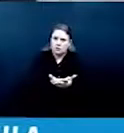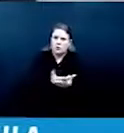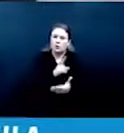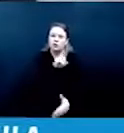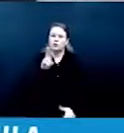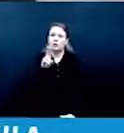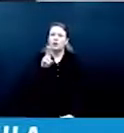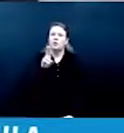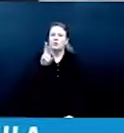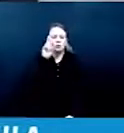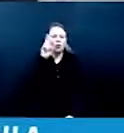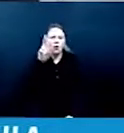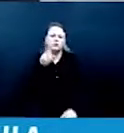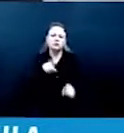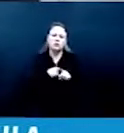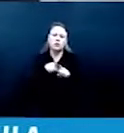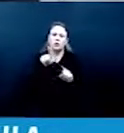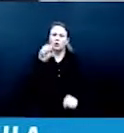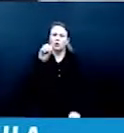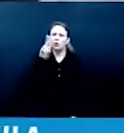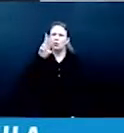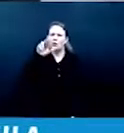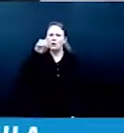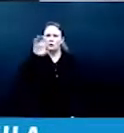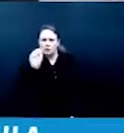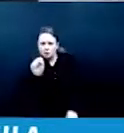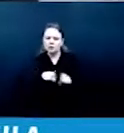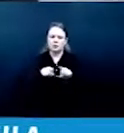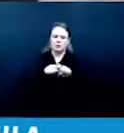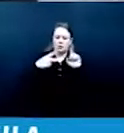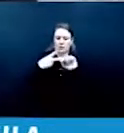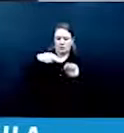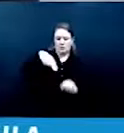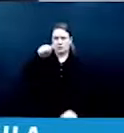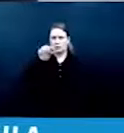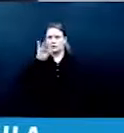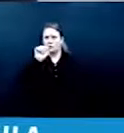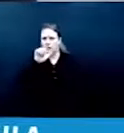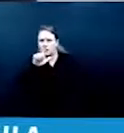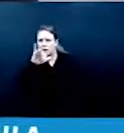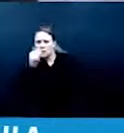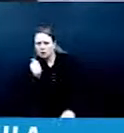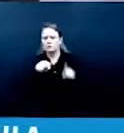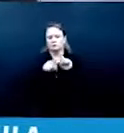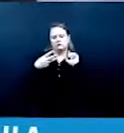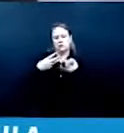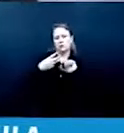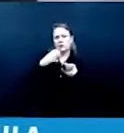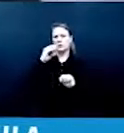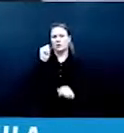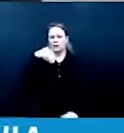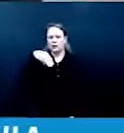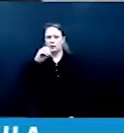Senhora de Lourdes, eu estudei no Natália Reginato, Escola Estadual Natália Reginato, estudei no Camões, estudei no Colégio